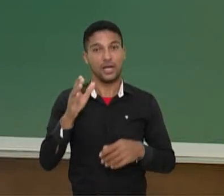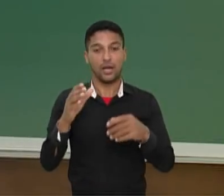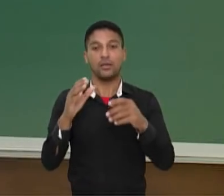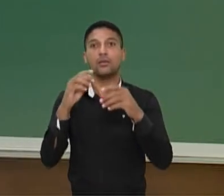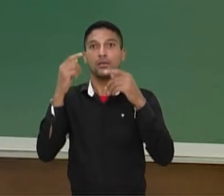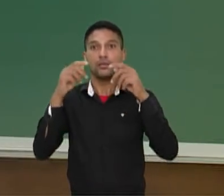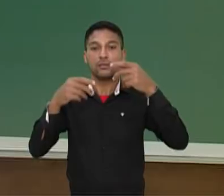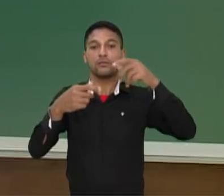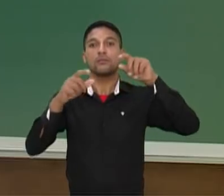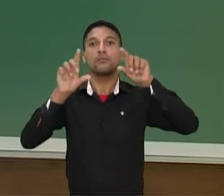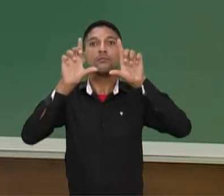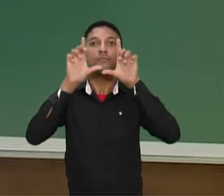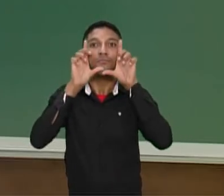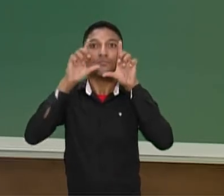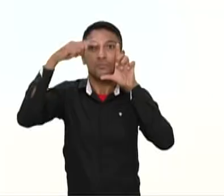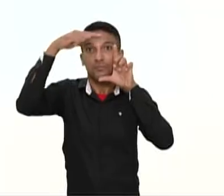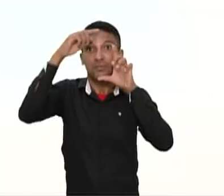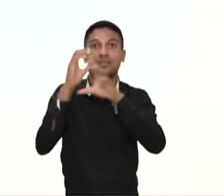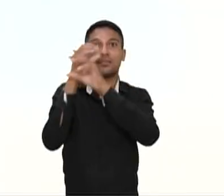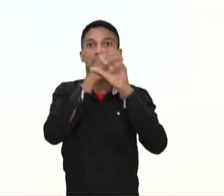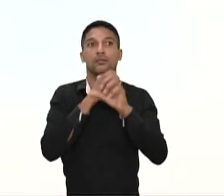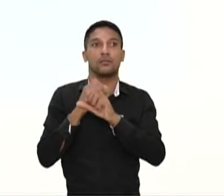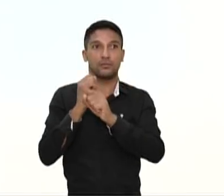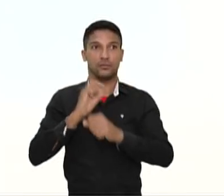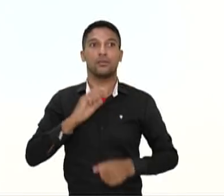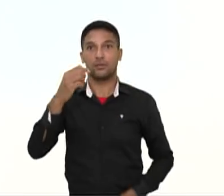Quanto vale o lado? Agora é com você.